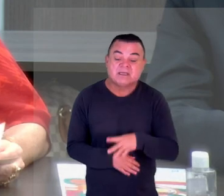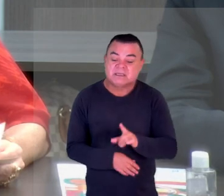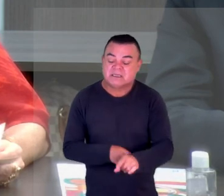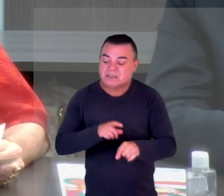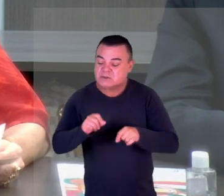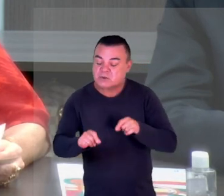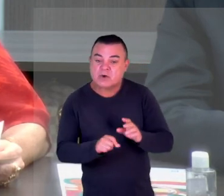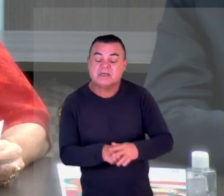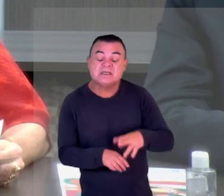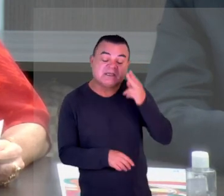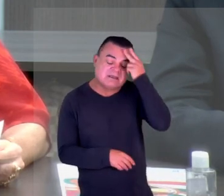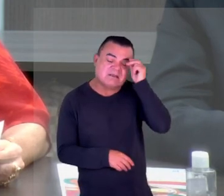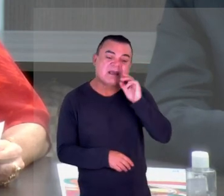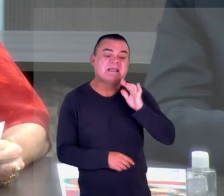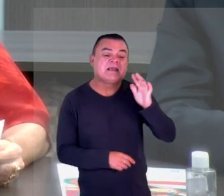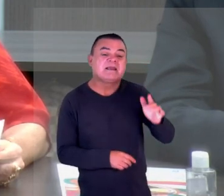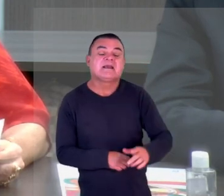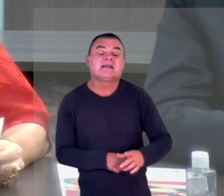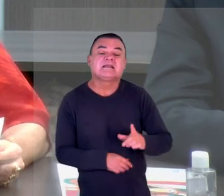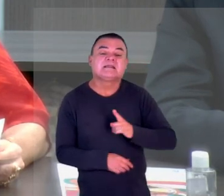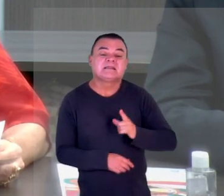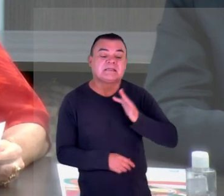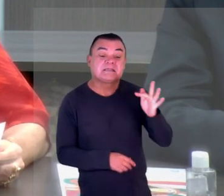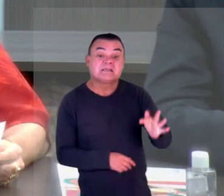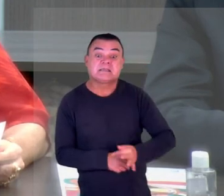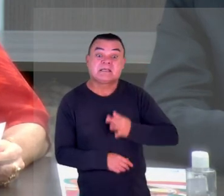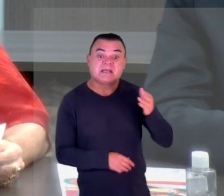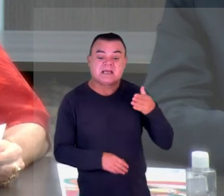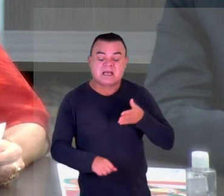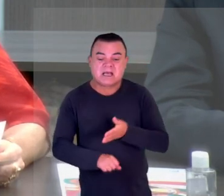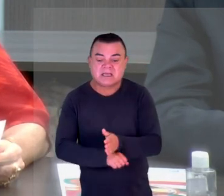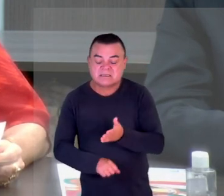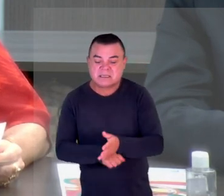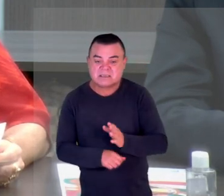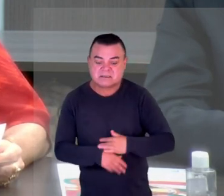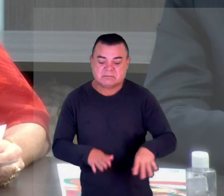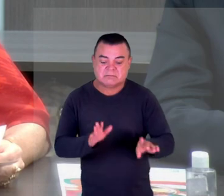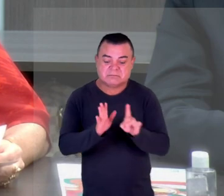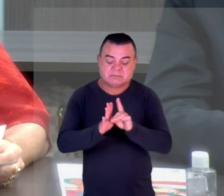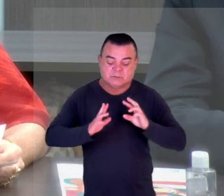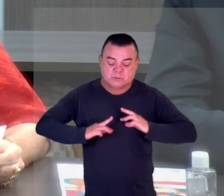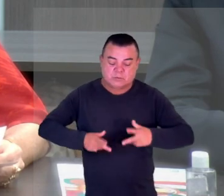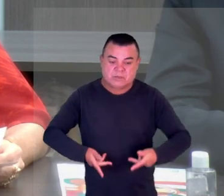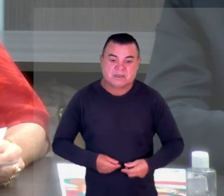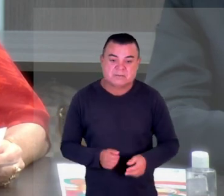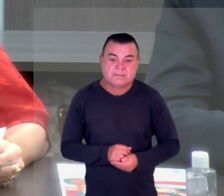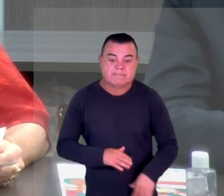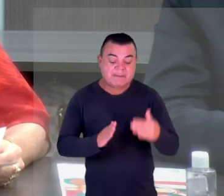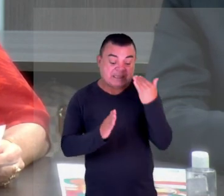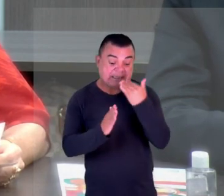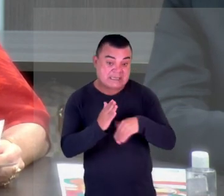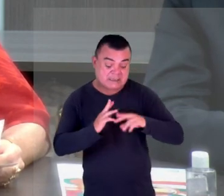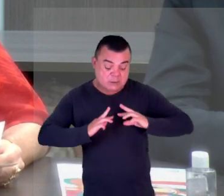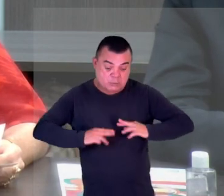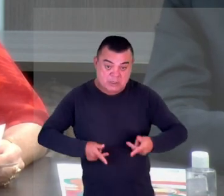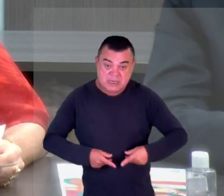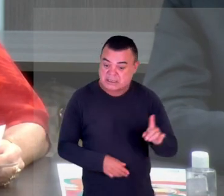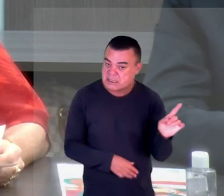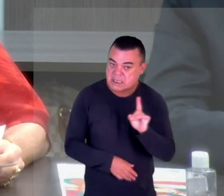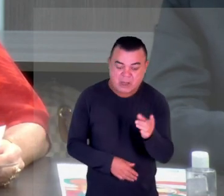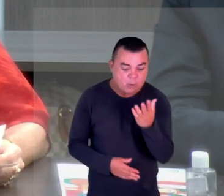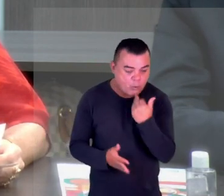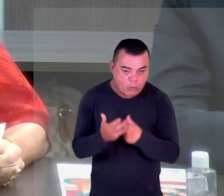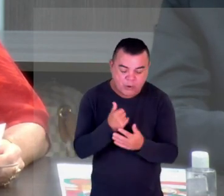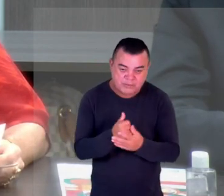terá ou não acesso ao mais sagrado dos Direitos Humanos metade da humanidade não come e a